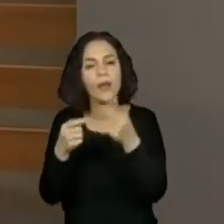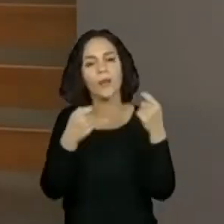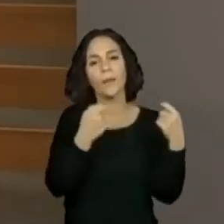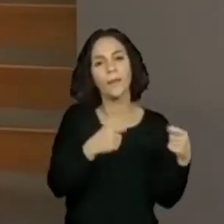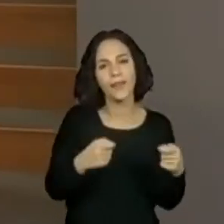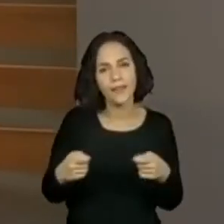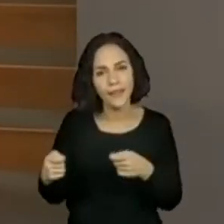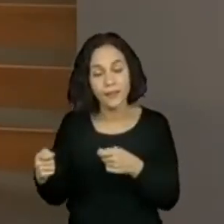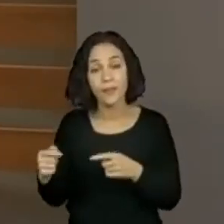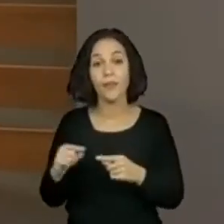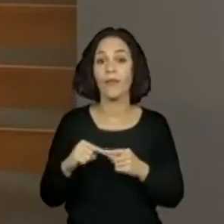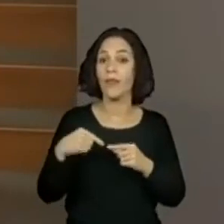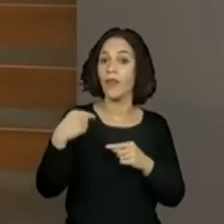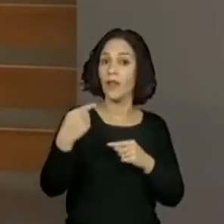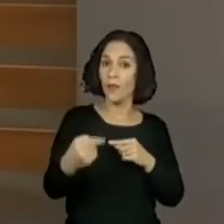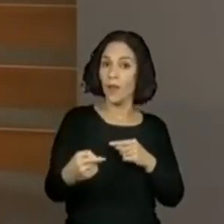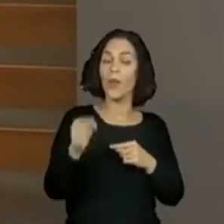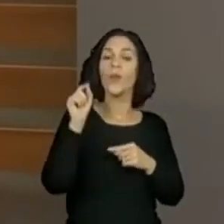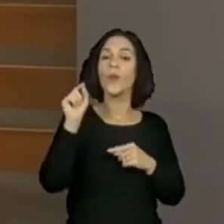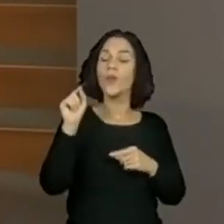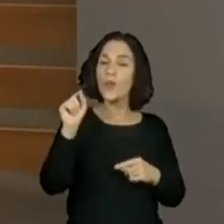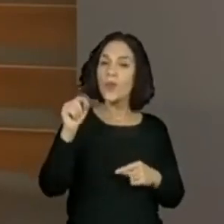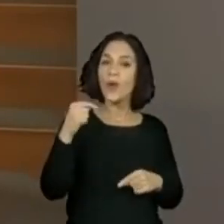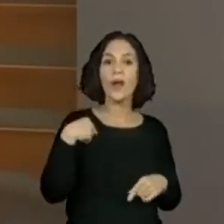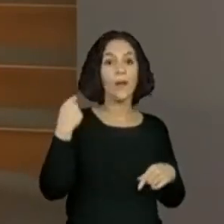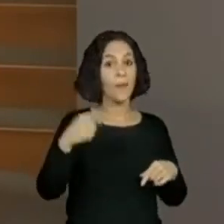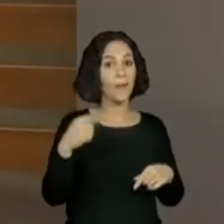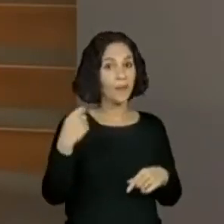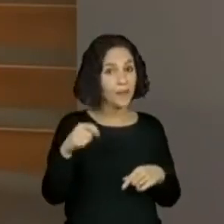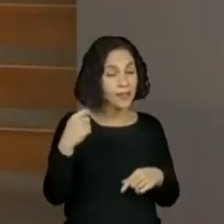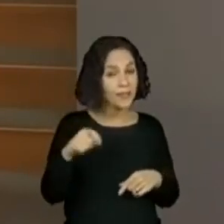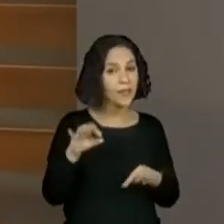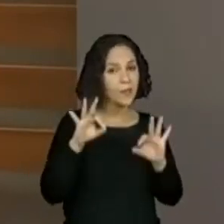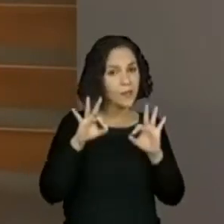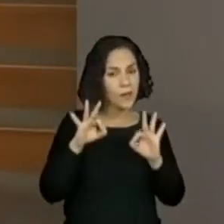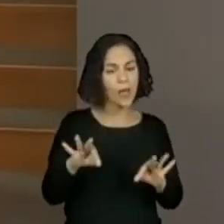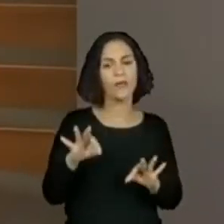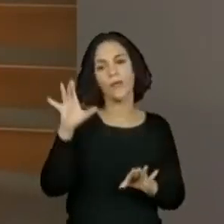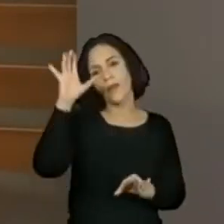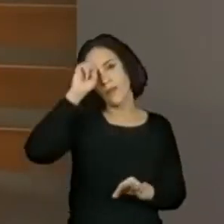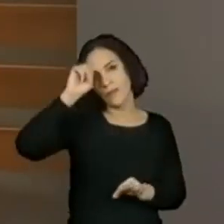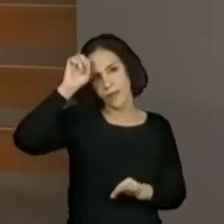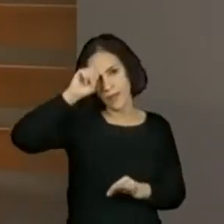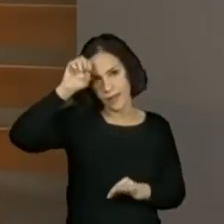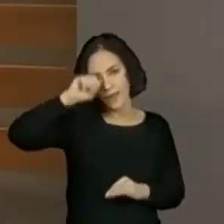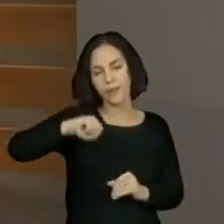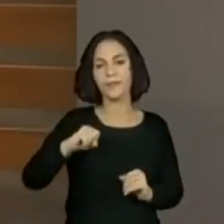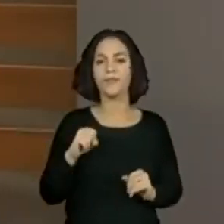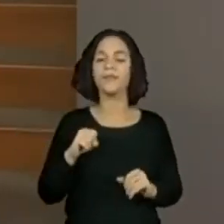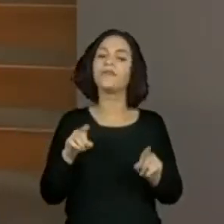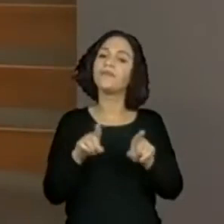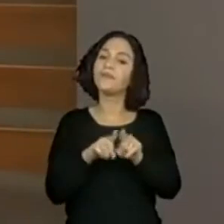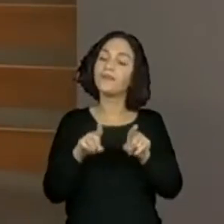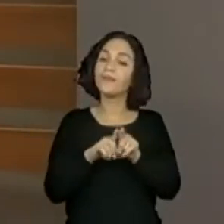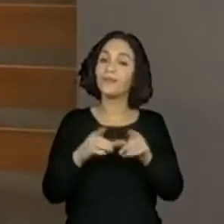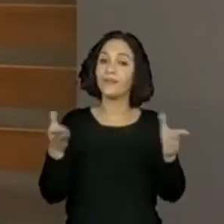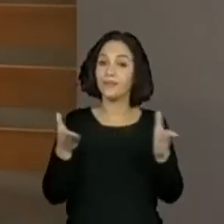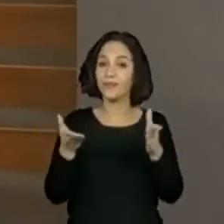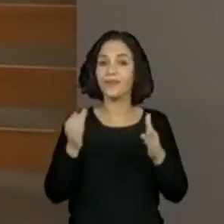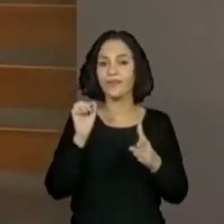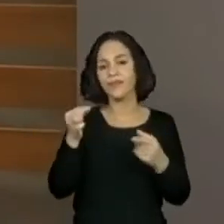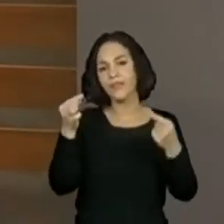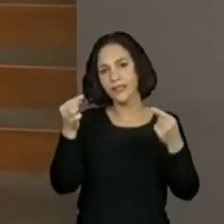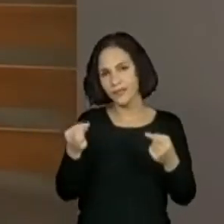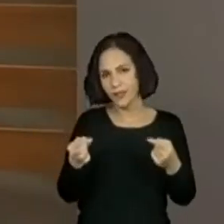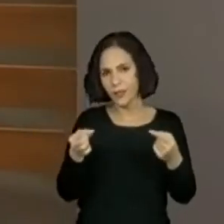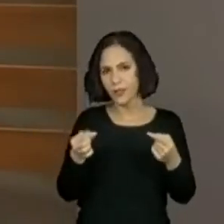a gente começa a trazer o que, que nós precisamos de vocês na questão do aprender, crianças. E agora a gente chega naquele ponto do